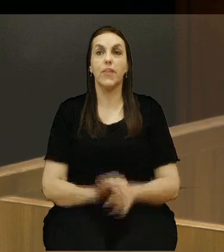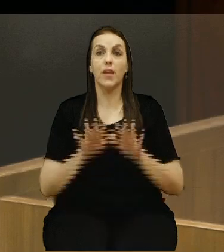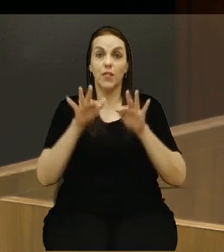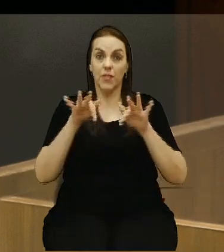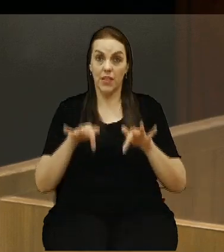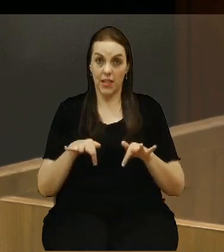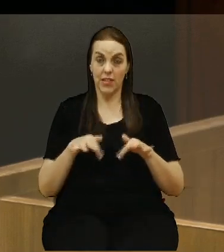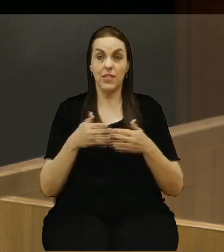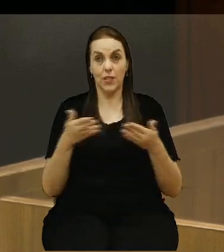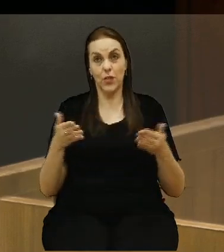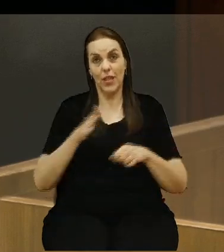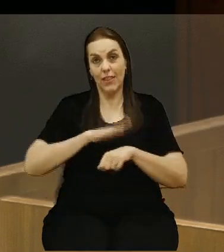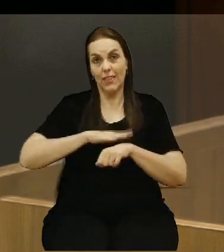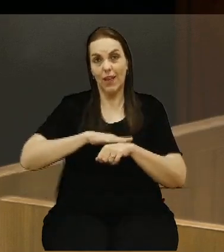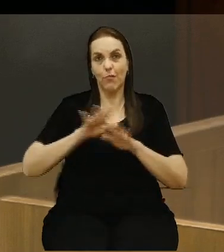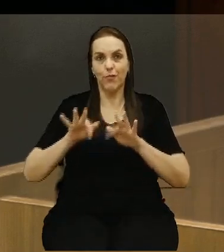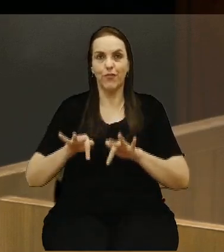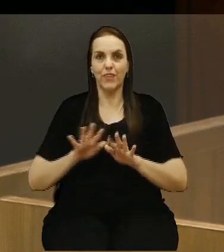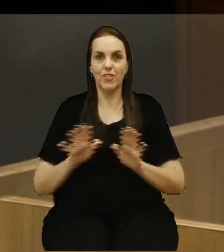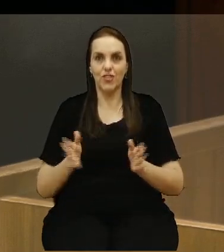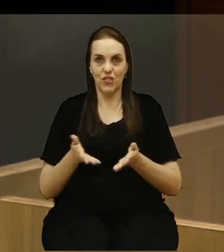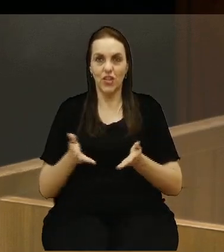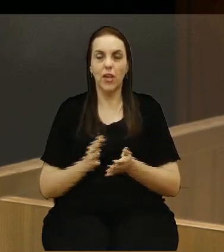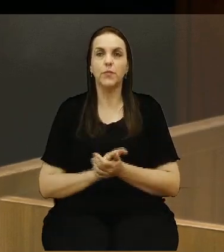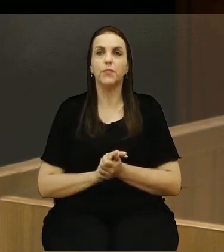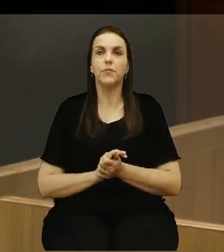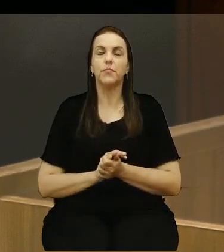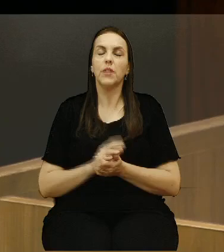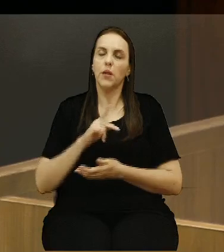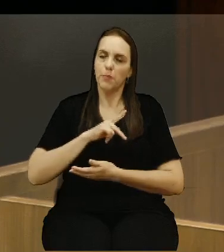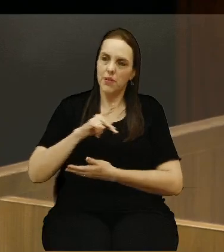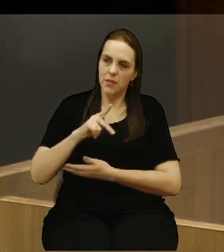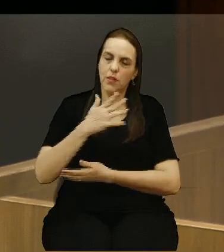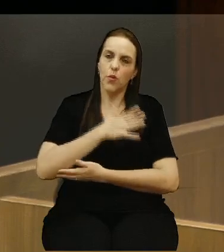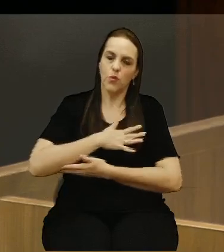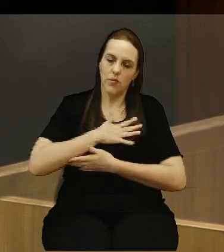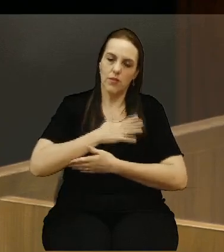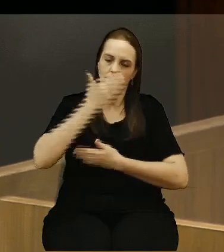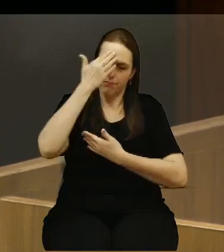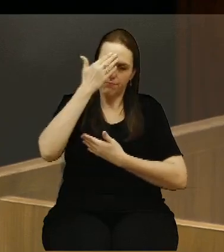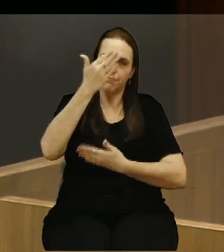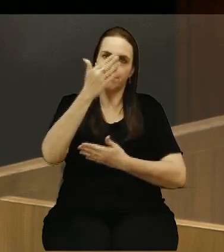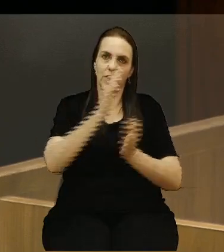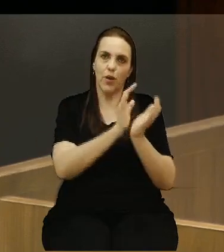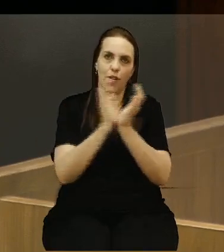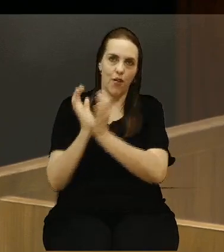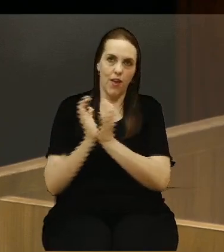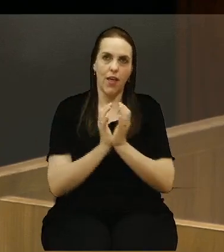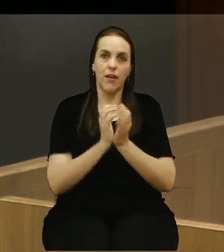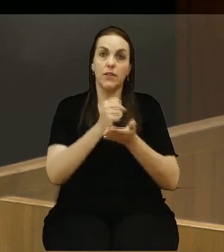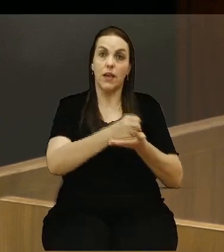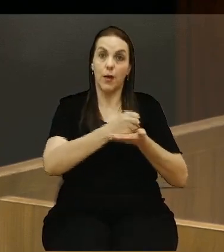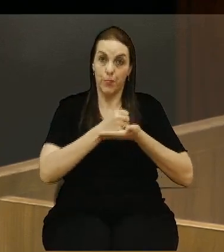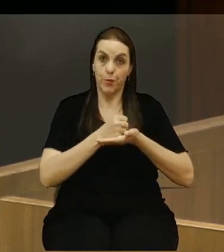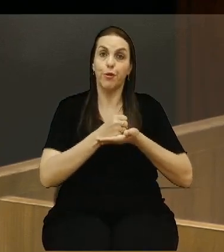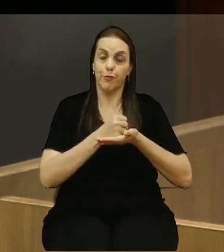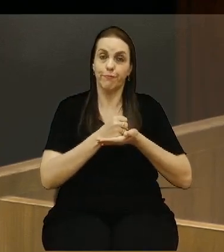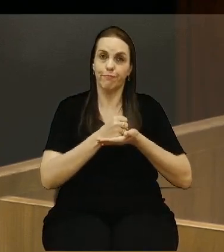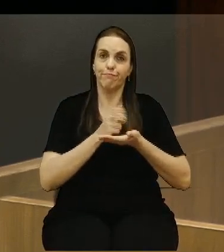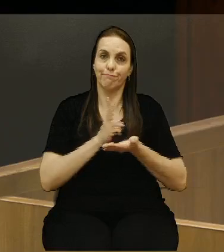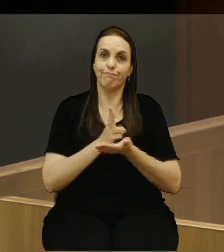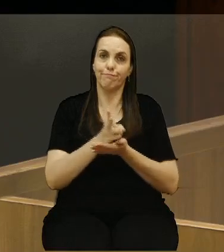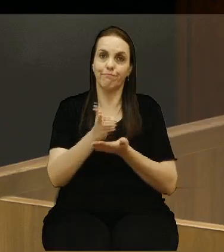Finalizando, sei que acabou o meu tempo, né, presidente, gostaria de agradecer aos colegas pelo apoio que tem me